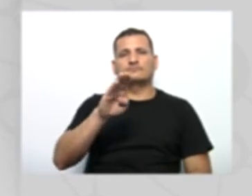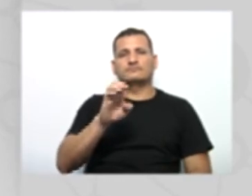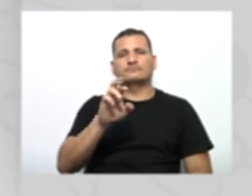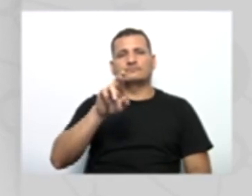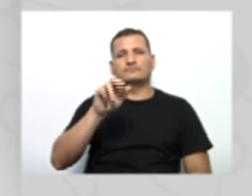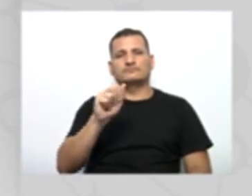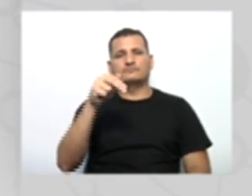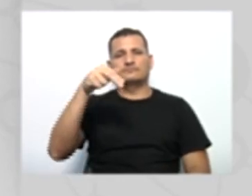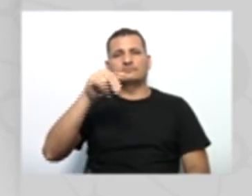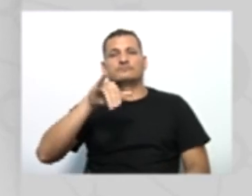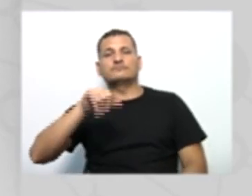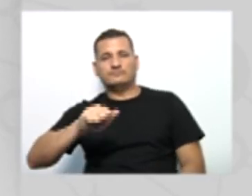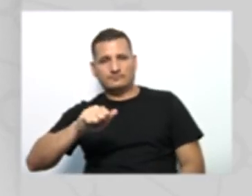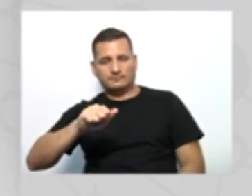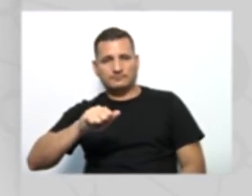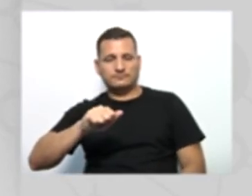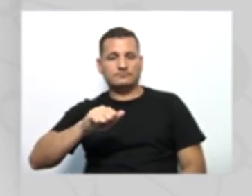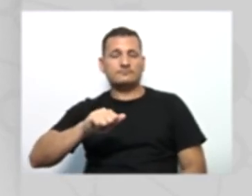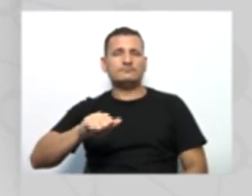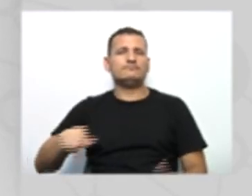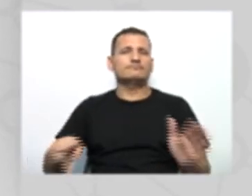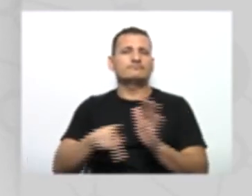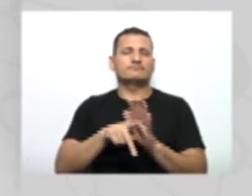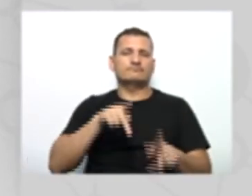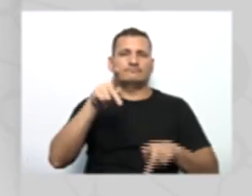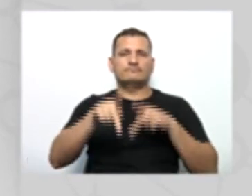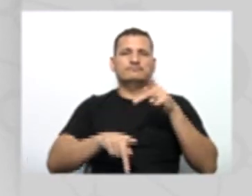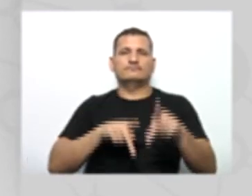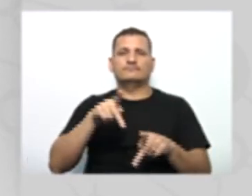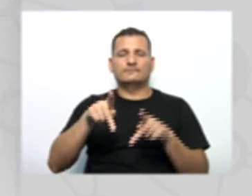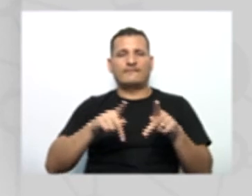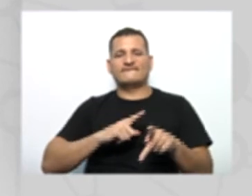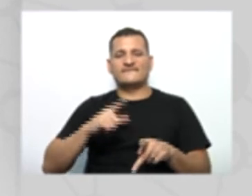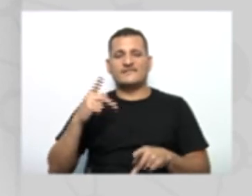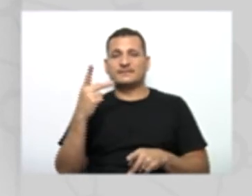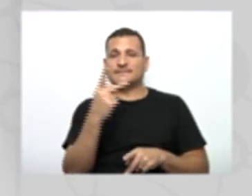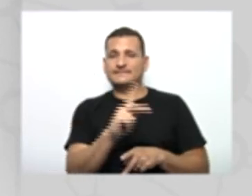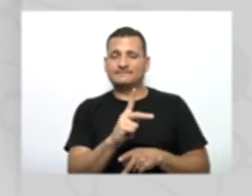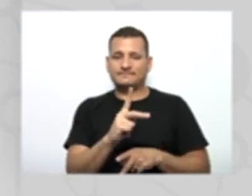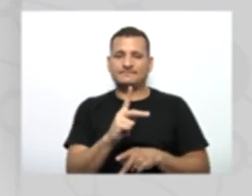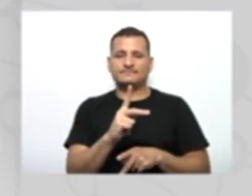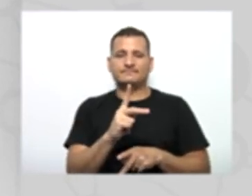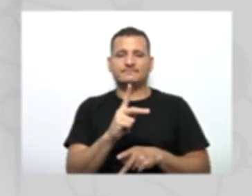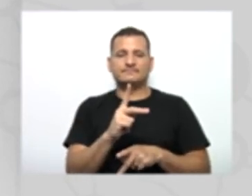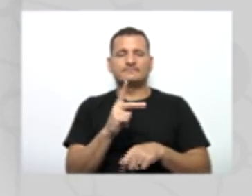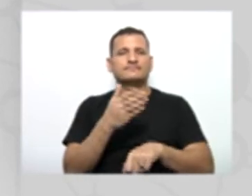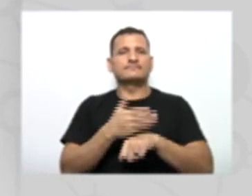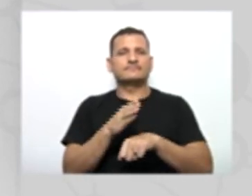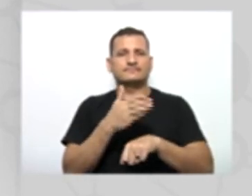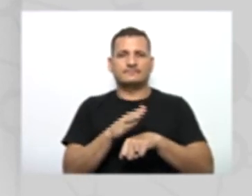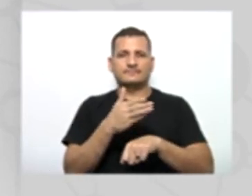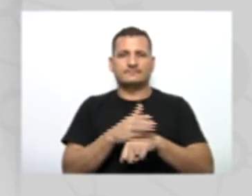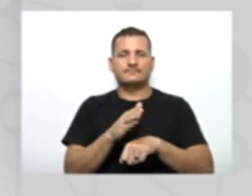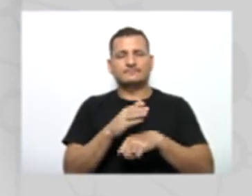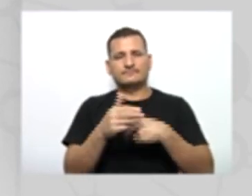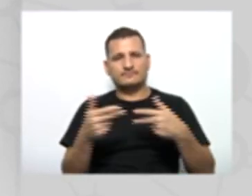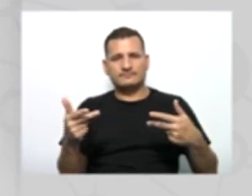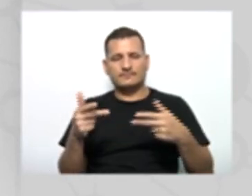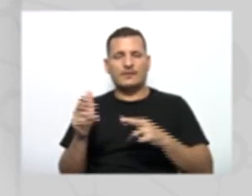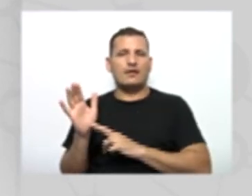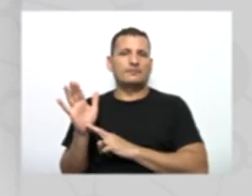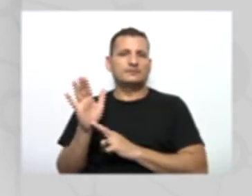iniciativa popular. Então, isso é uma forma de exercer a cidadania, né? Eu tenho certeza que todos vocês conhecem